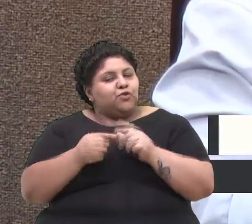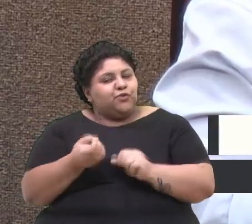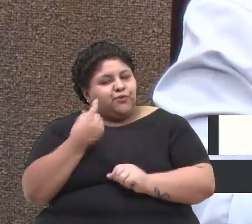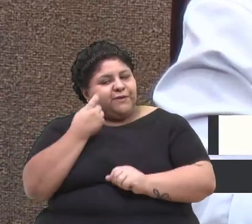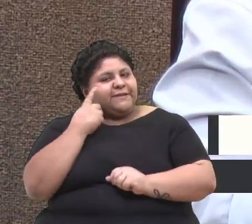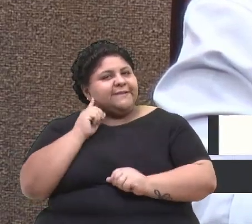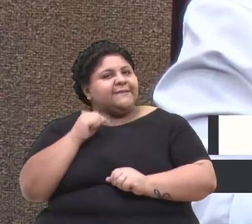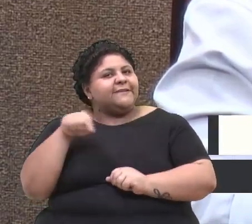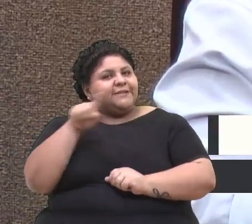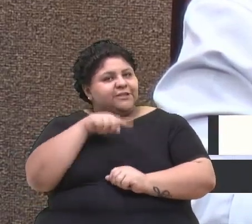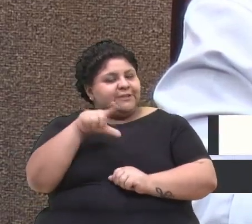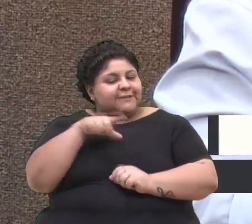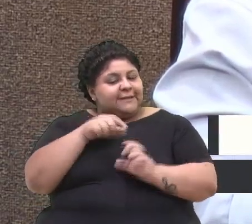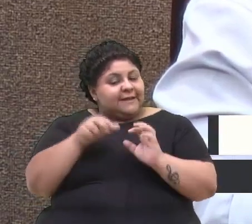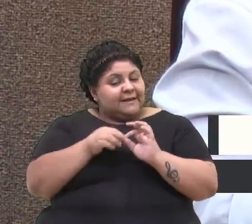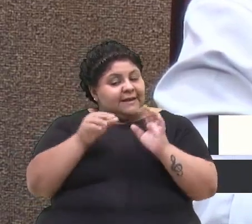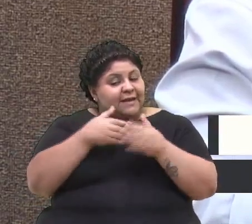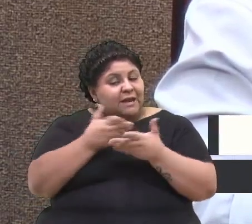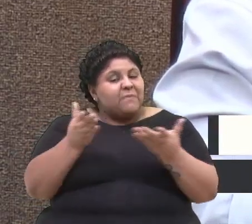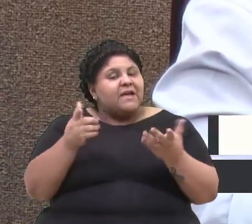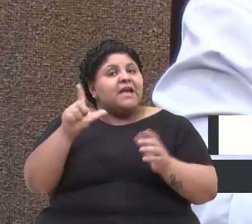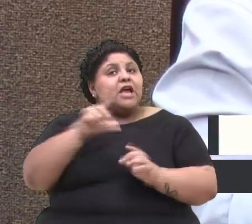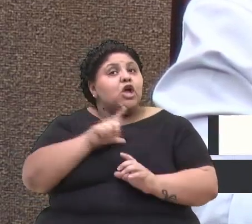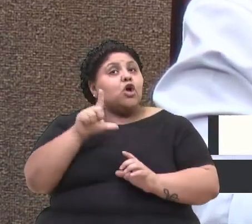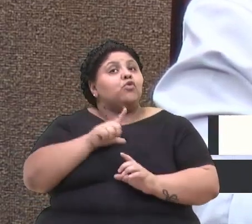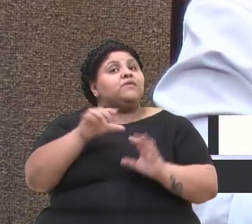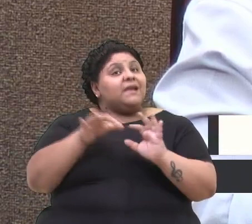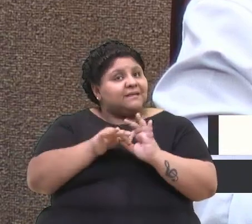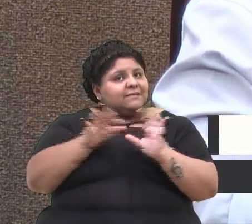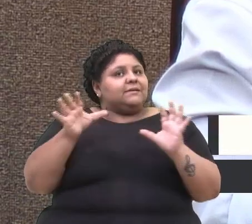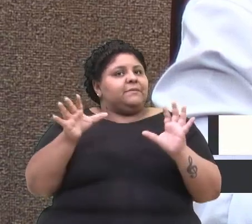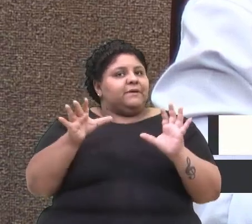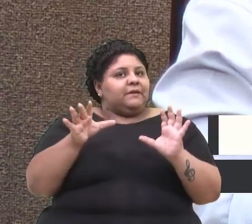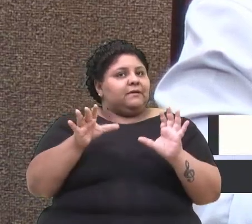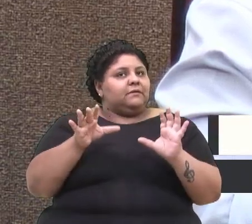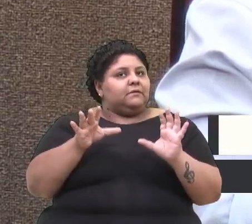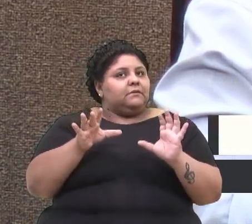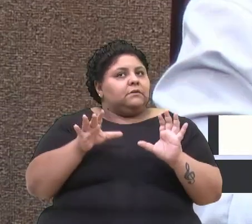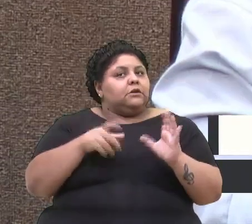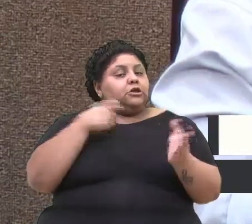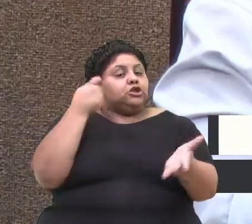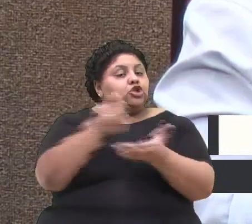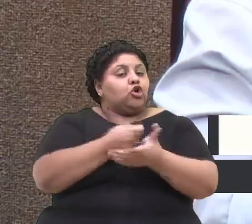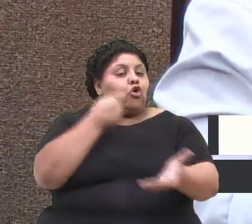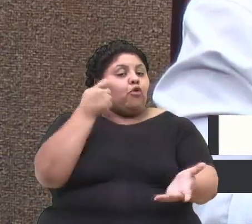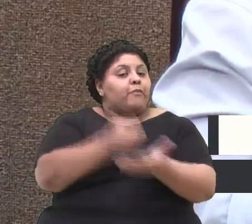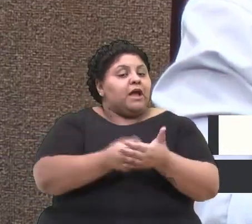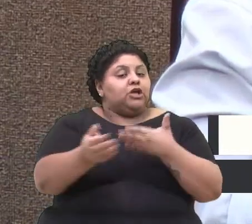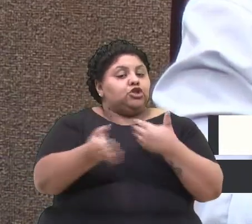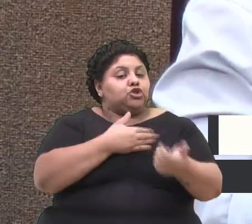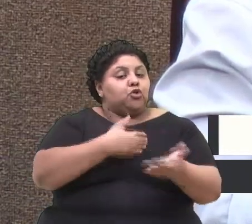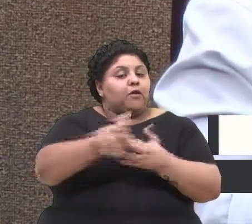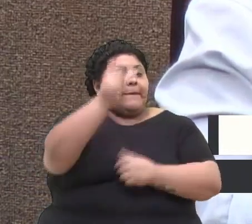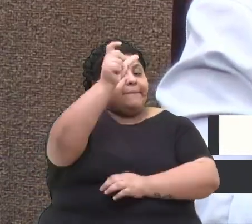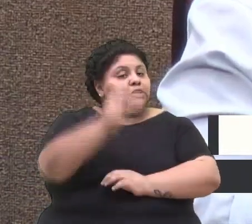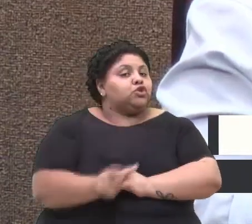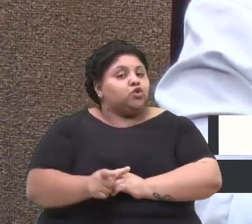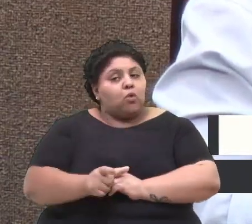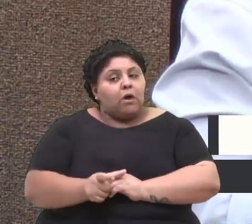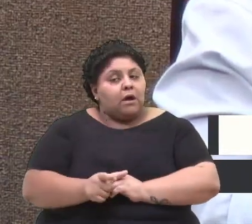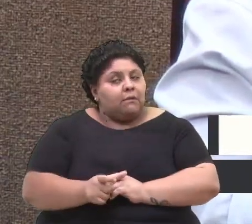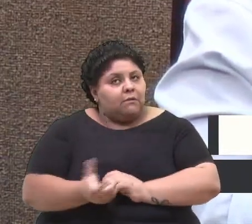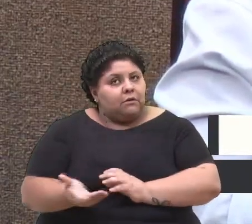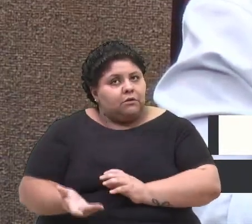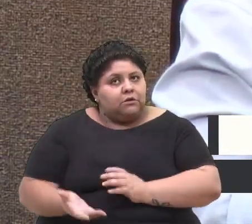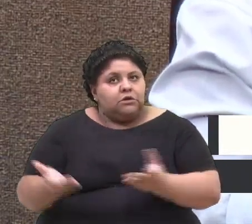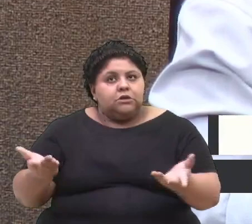ter liberdade, e eu tenho essa liberdade, de cobrar de quem quiser, de quem tiver que cobrar. Já fiz